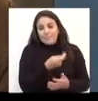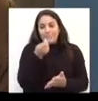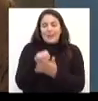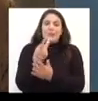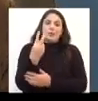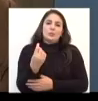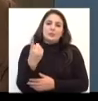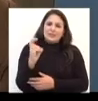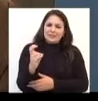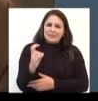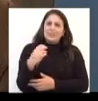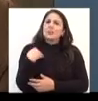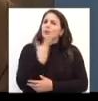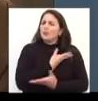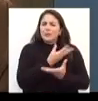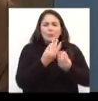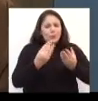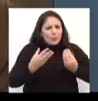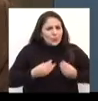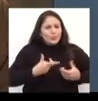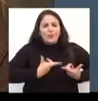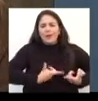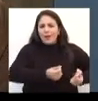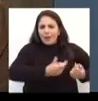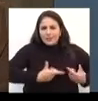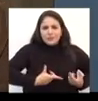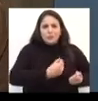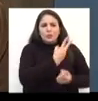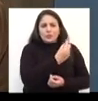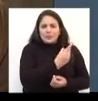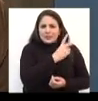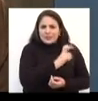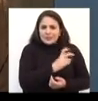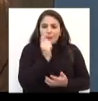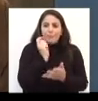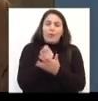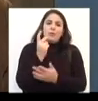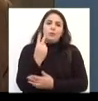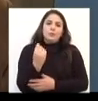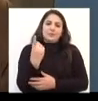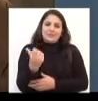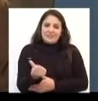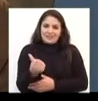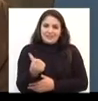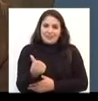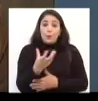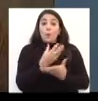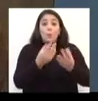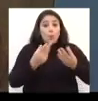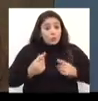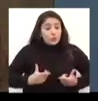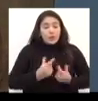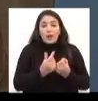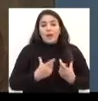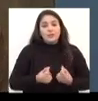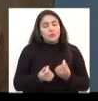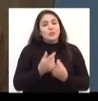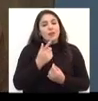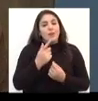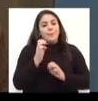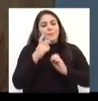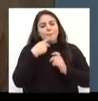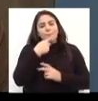empenhos do ano 2015, despesas que a Prefeitura afirmou que ela não teve como honrar essas despesas